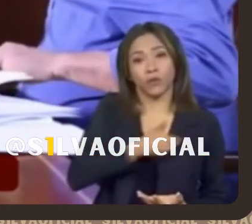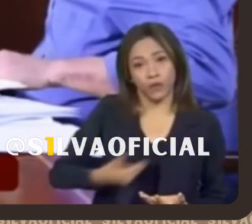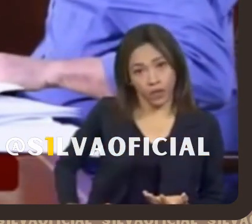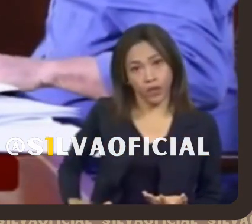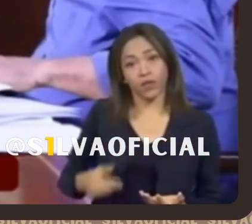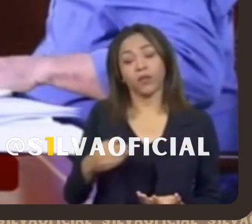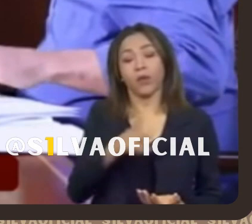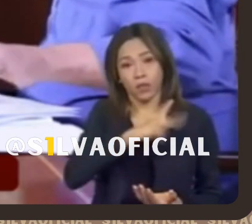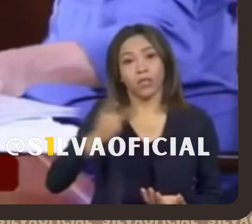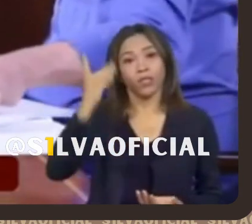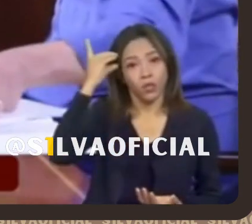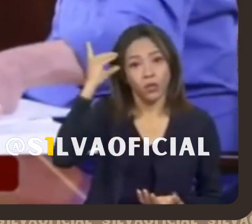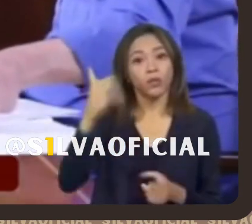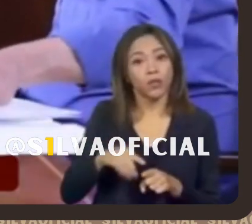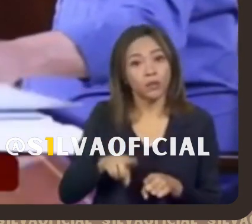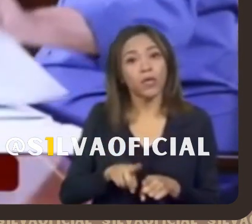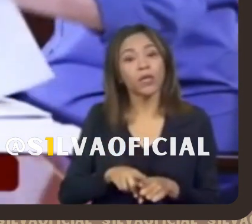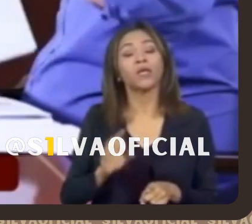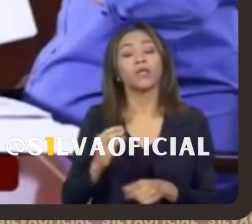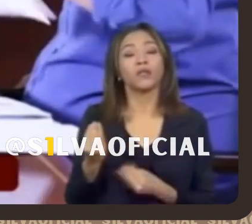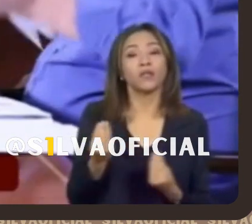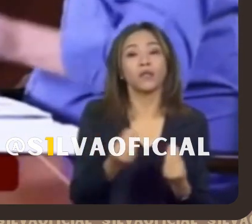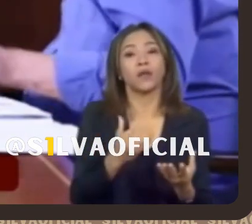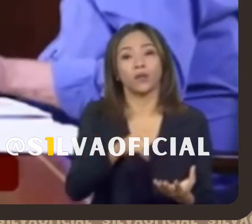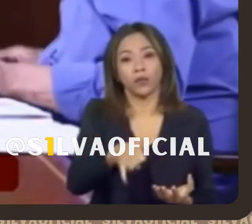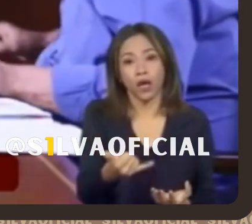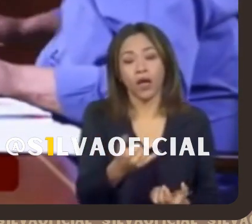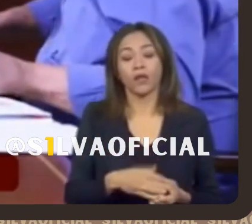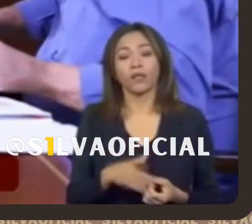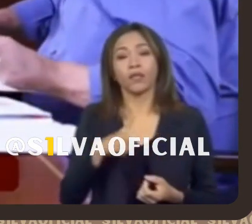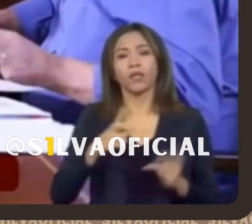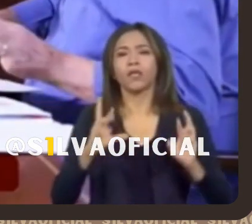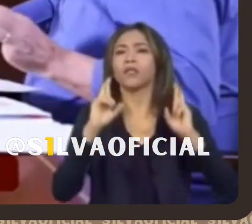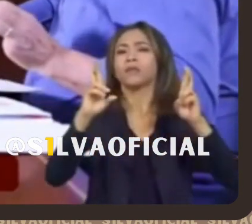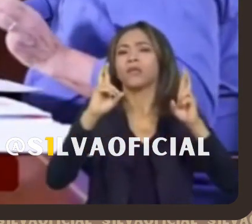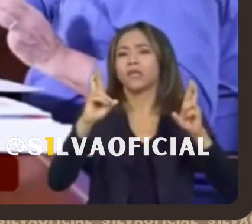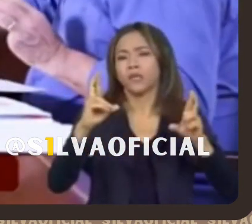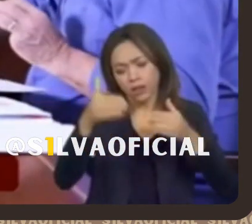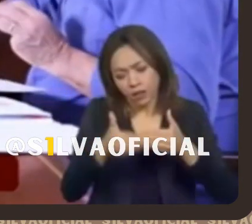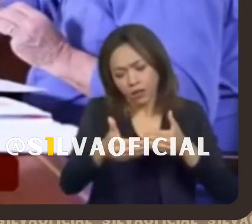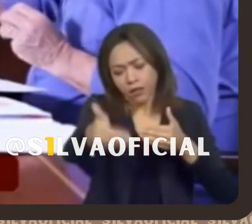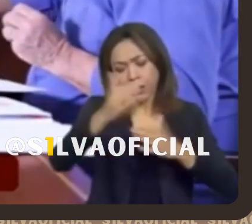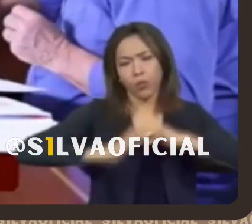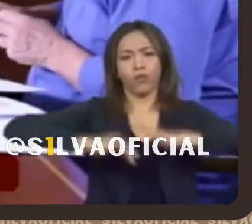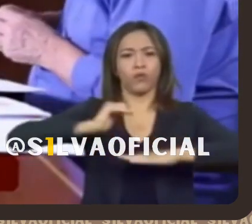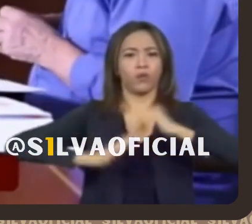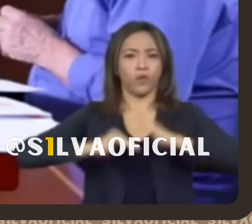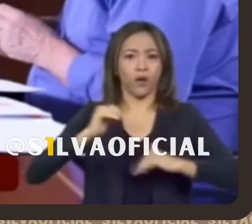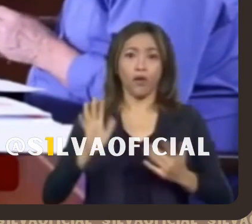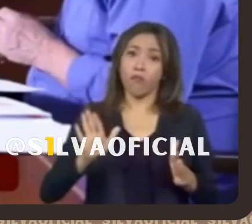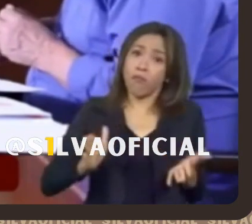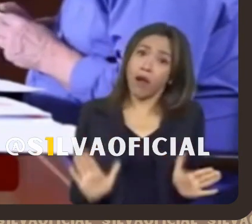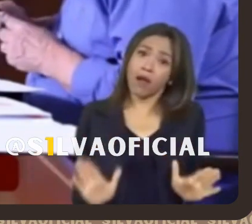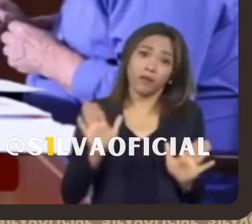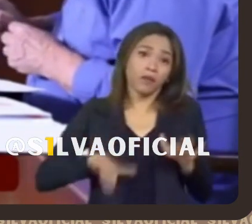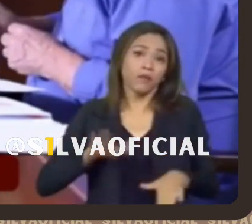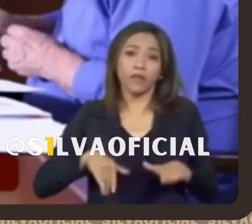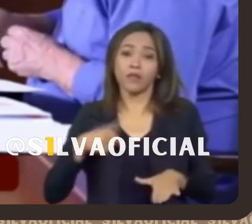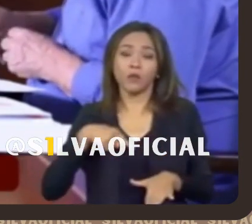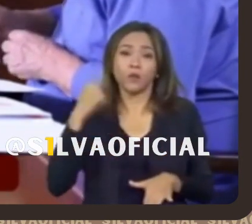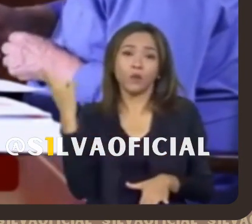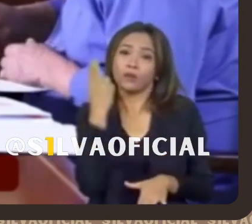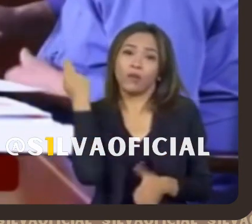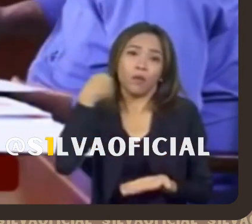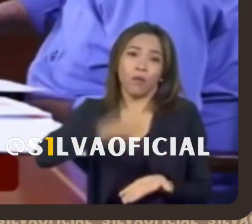ensino superior ter esperança de um de um ser um profissional mas que muitas vezes não tem condições de pagar Então o que o senhor tá